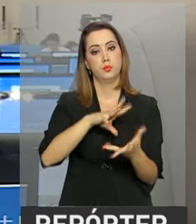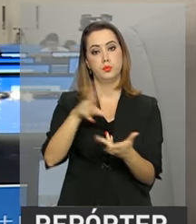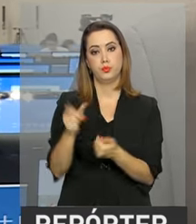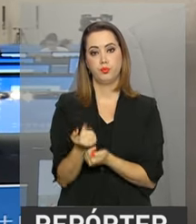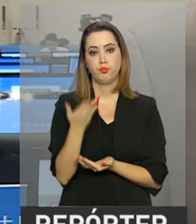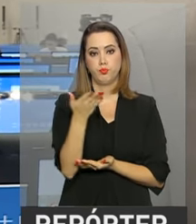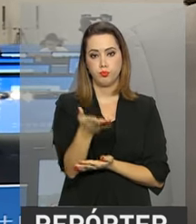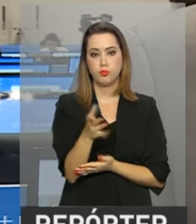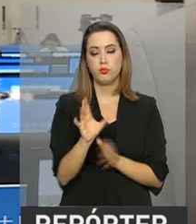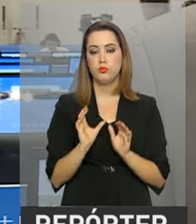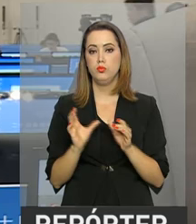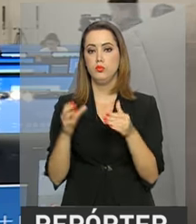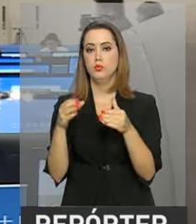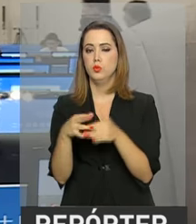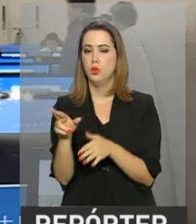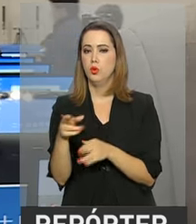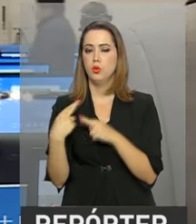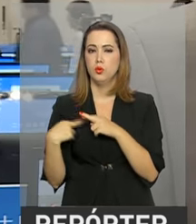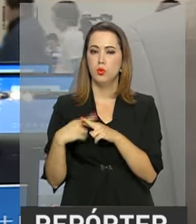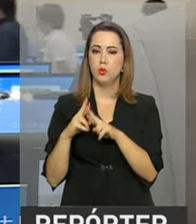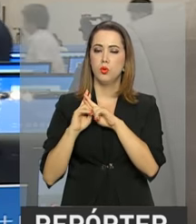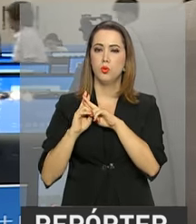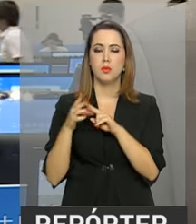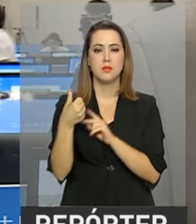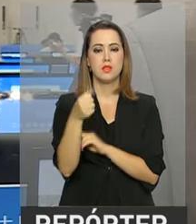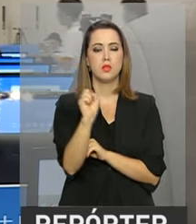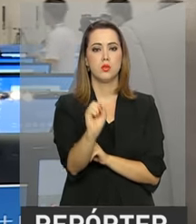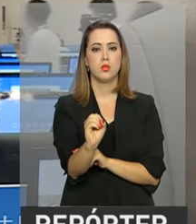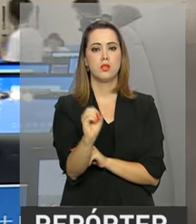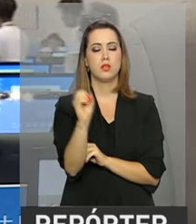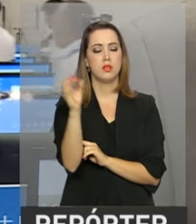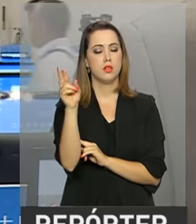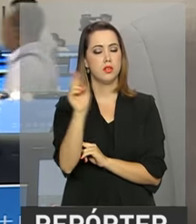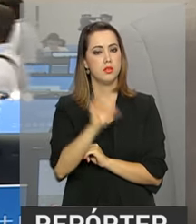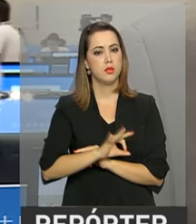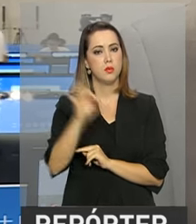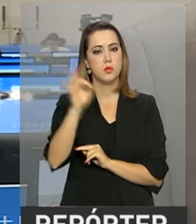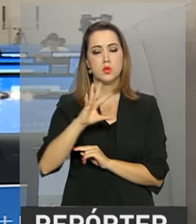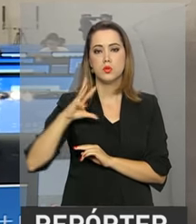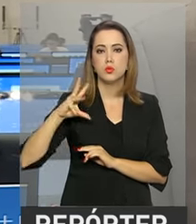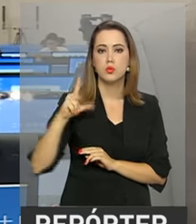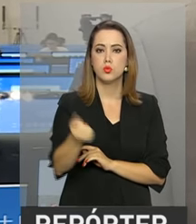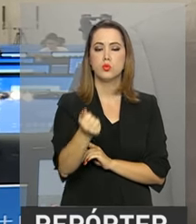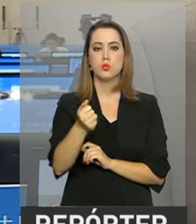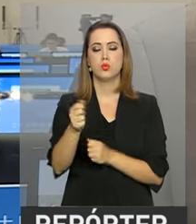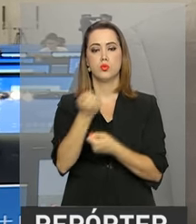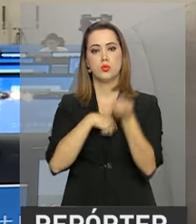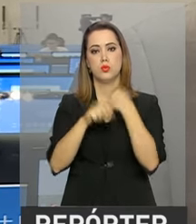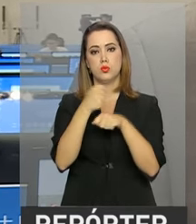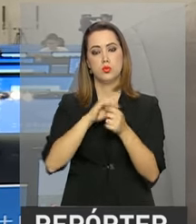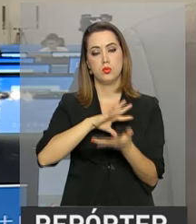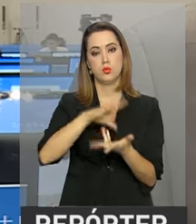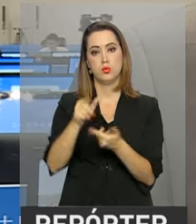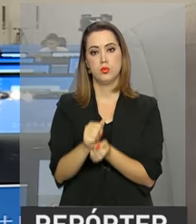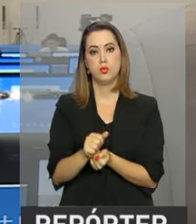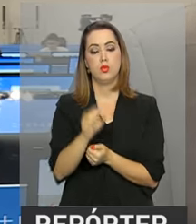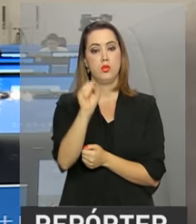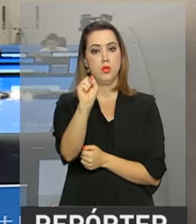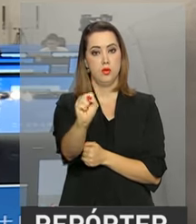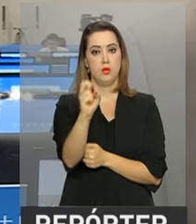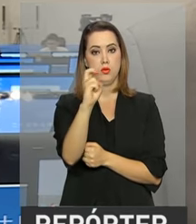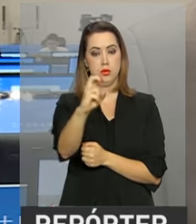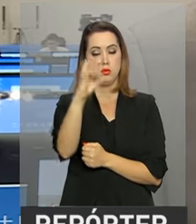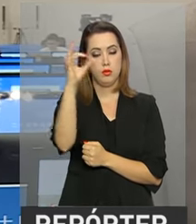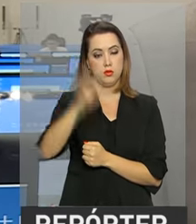O grupo representa 80% de toda a economia mundial, cerca de 85% do comércio